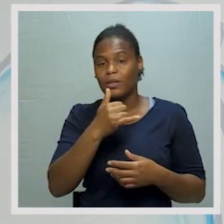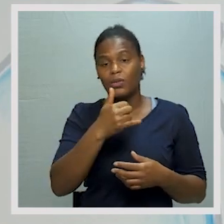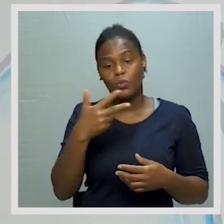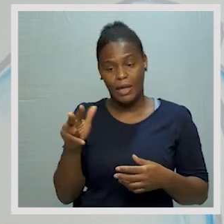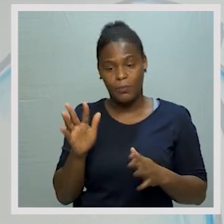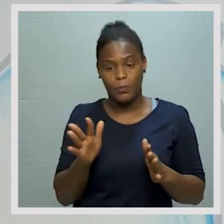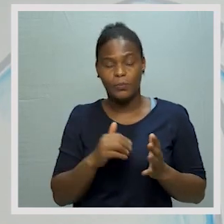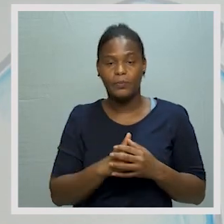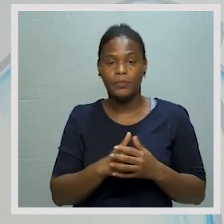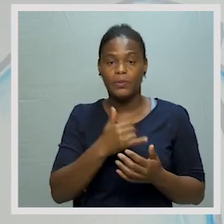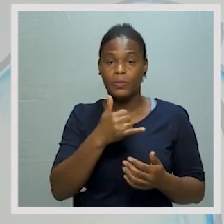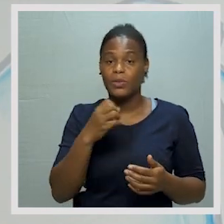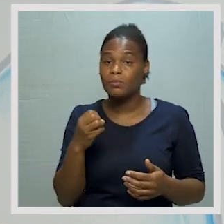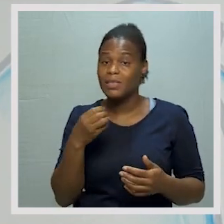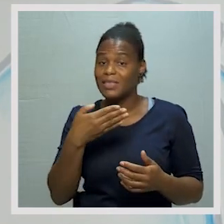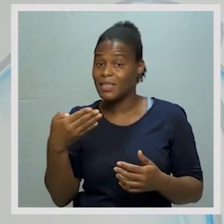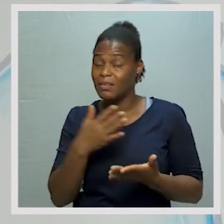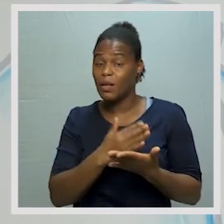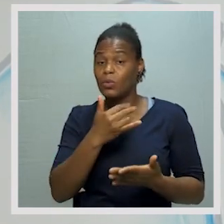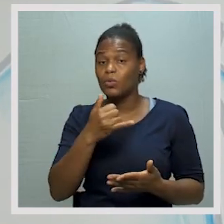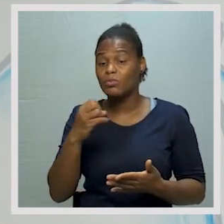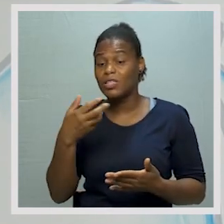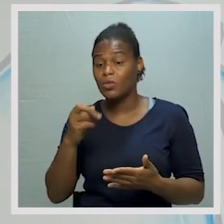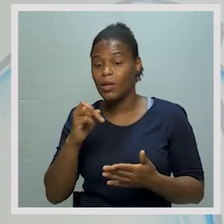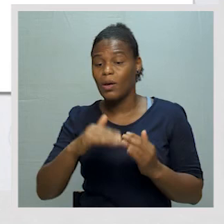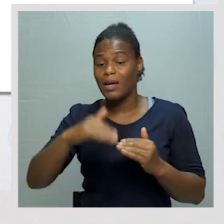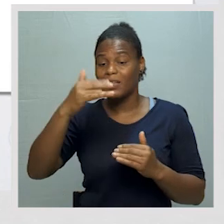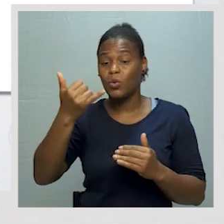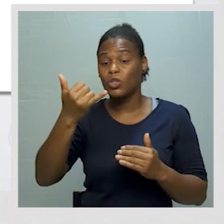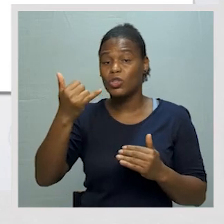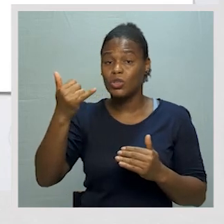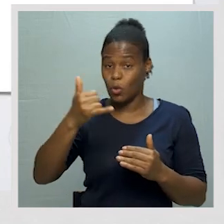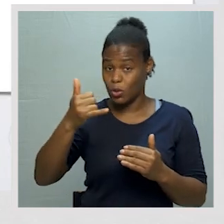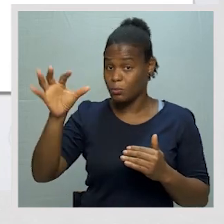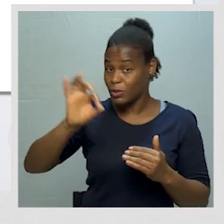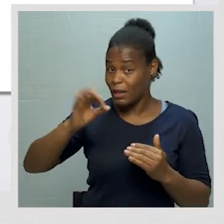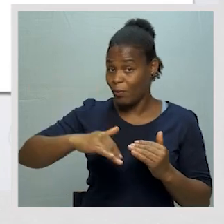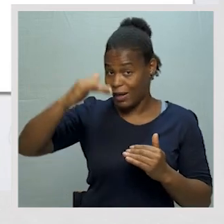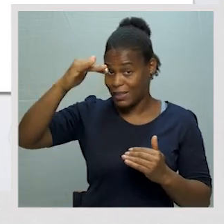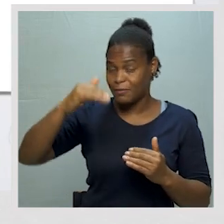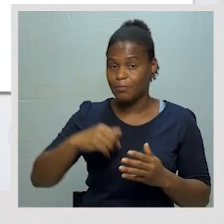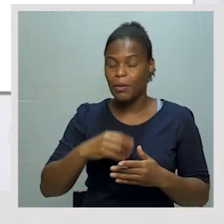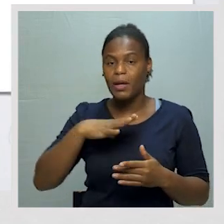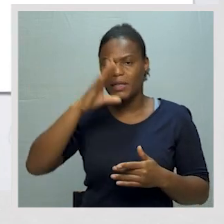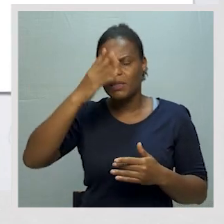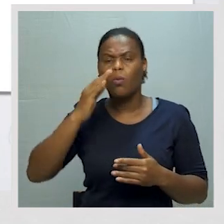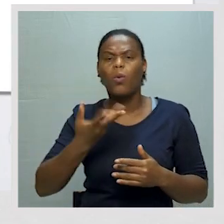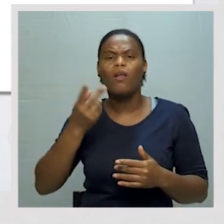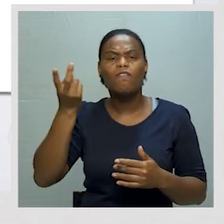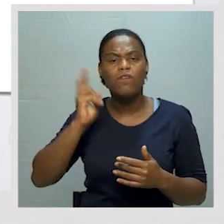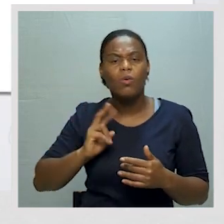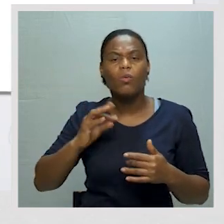De 2017 a 2018, cresceu a uma taxa de 2%. Então, eu quero saber qual é o